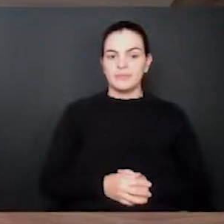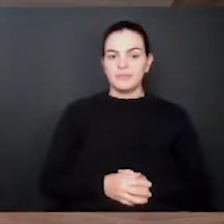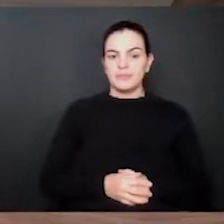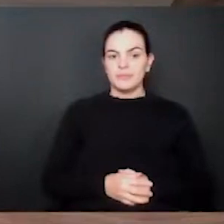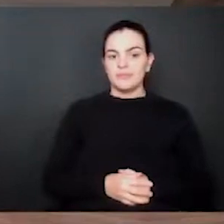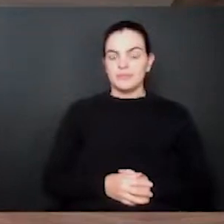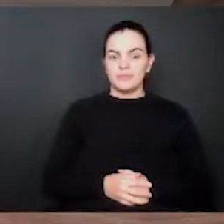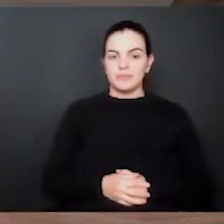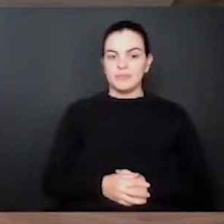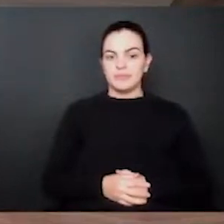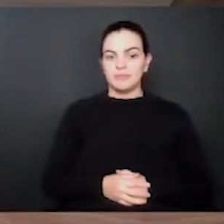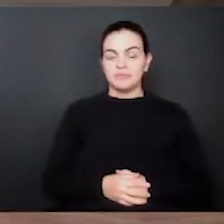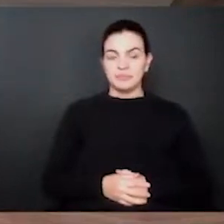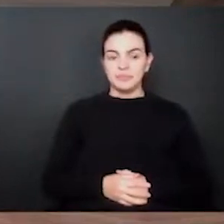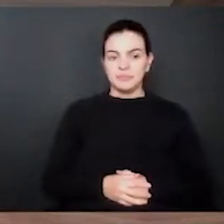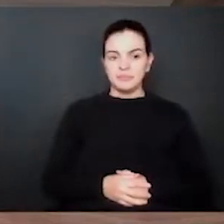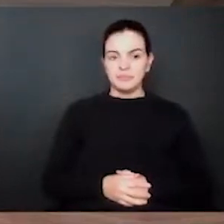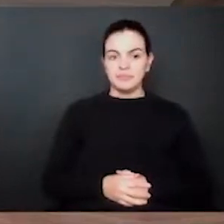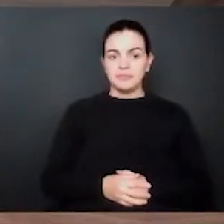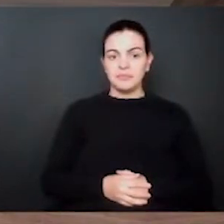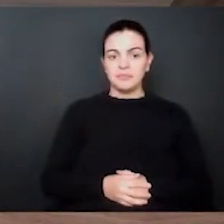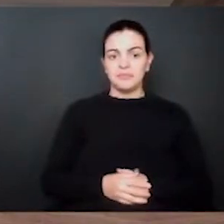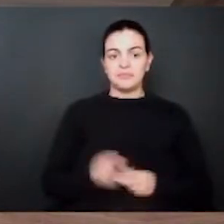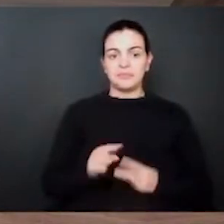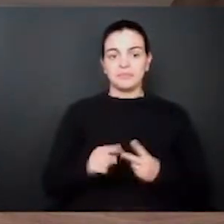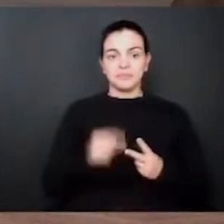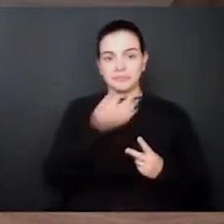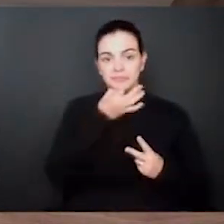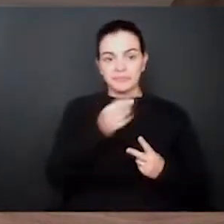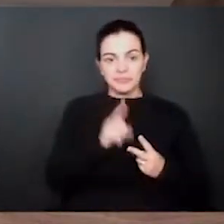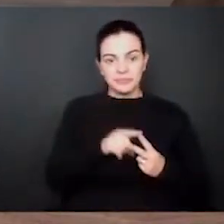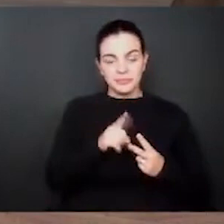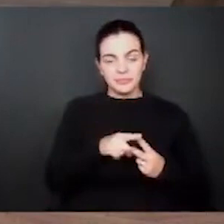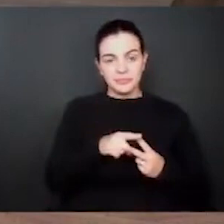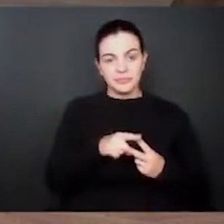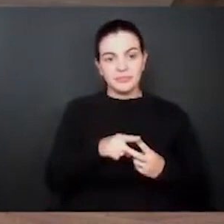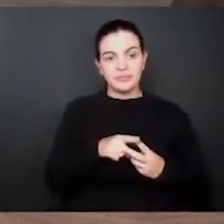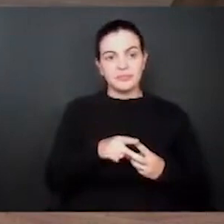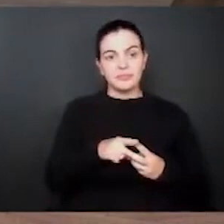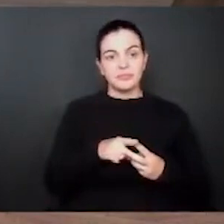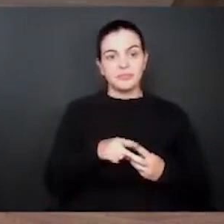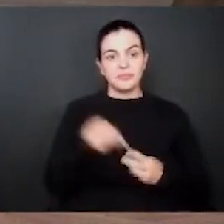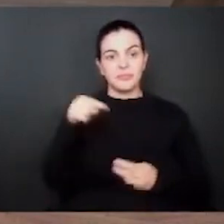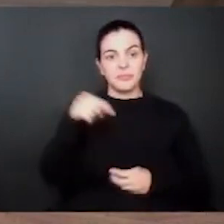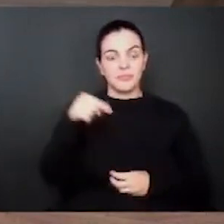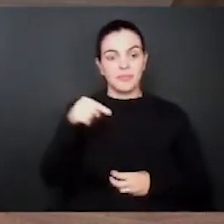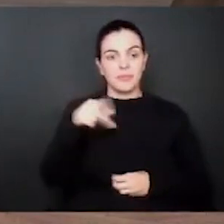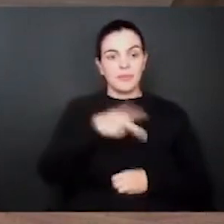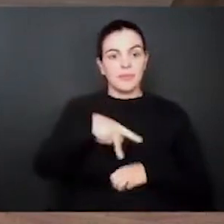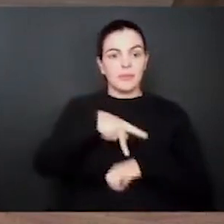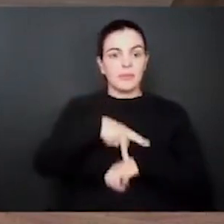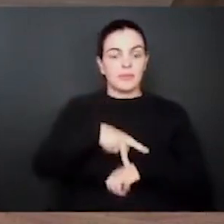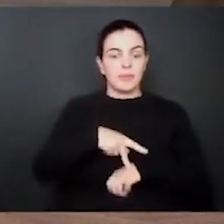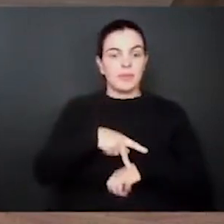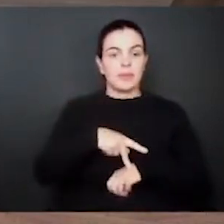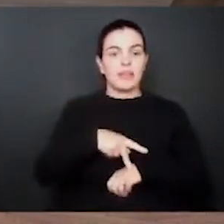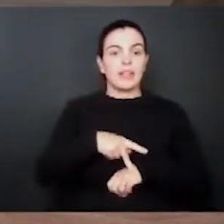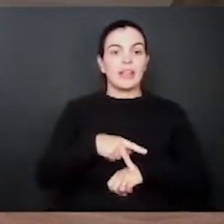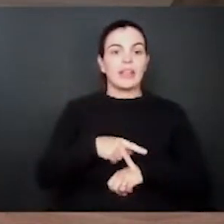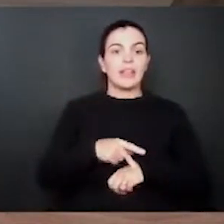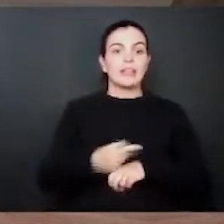queria fazer mais 2 comentários. Primeiro, o nosso país é um país rico,